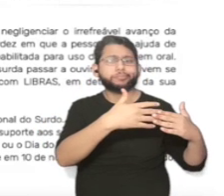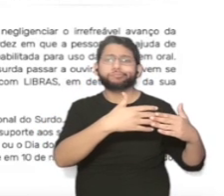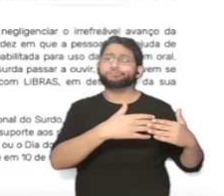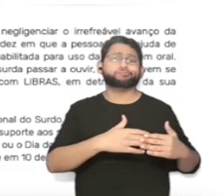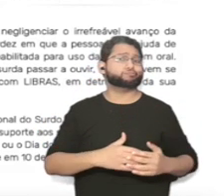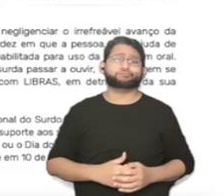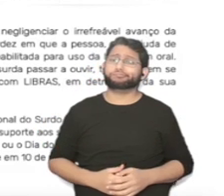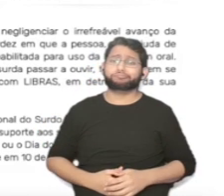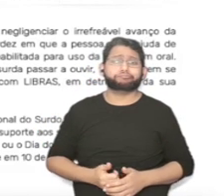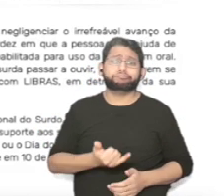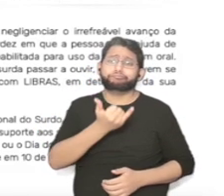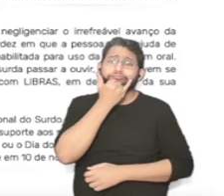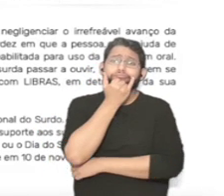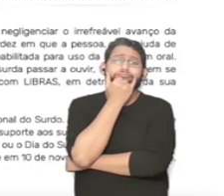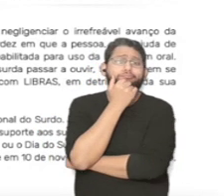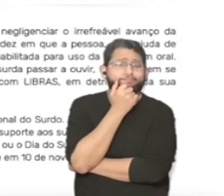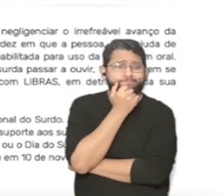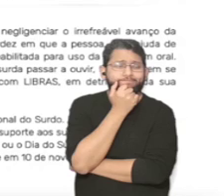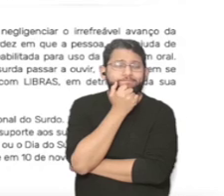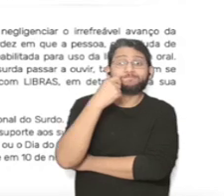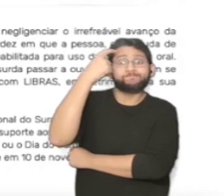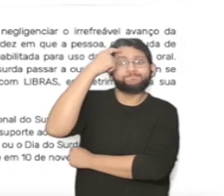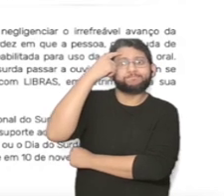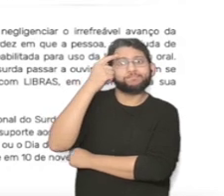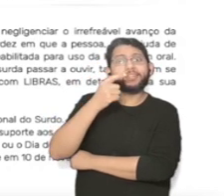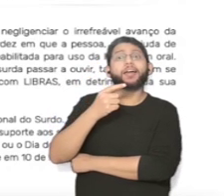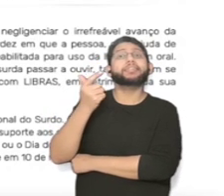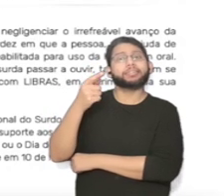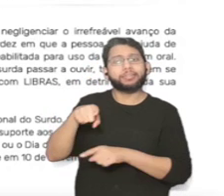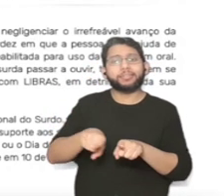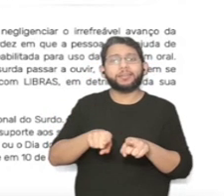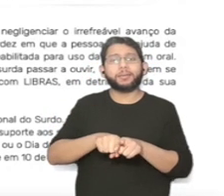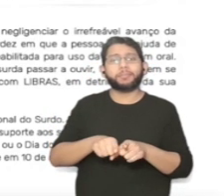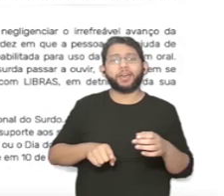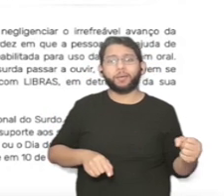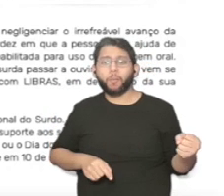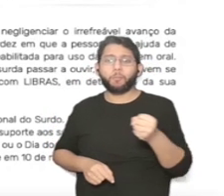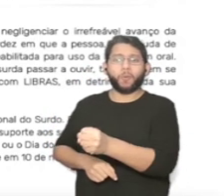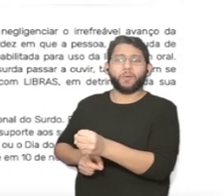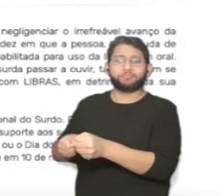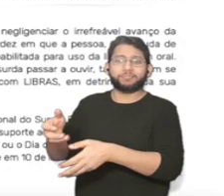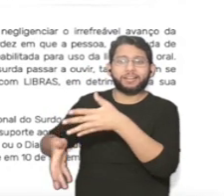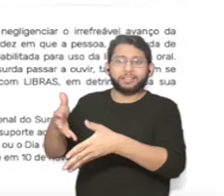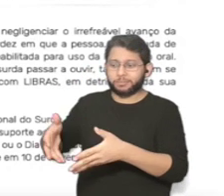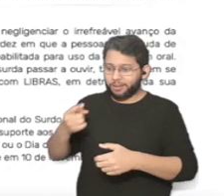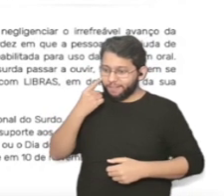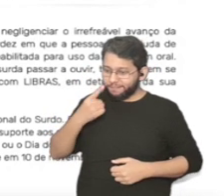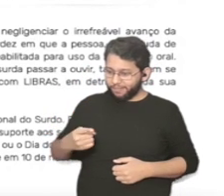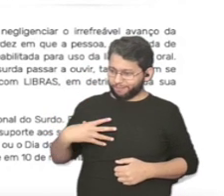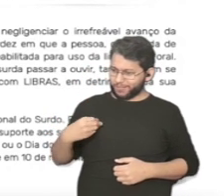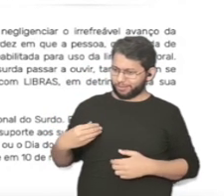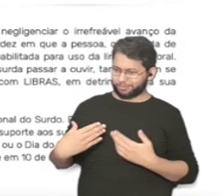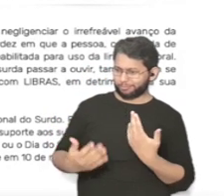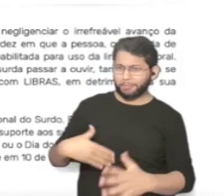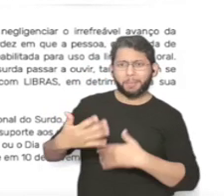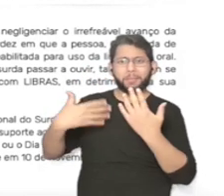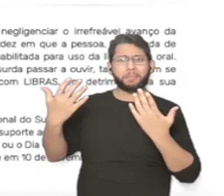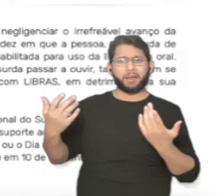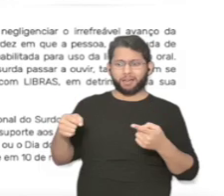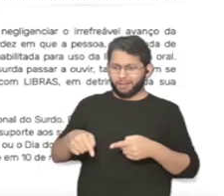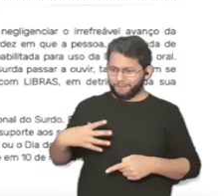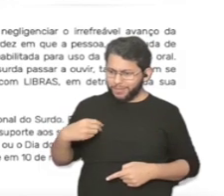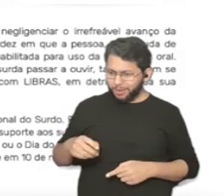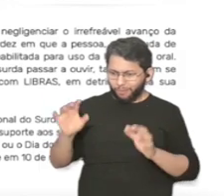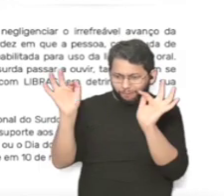implante coclear, ela acaba indo sim para a língua de sinais. E onde ela vê o filho dela hoje muito mais feliz e